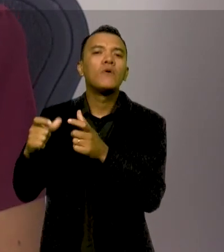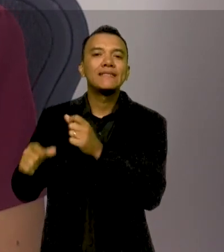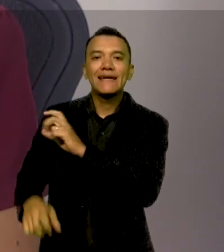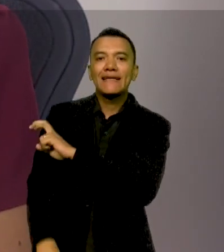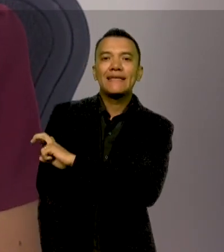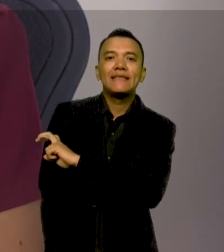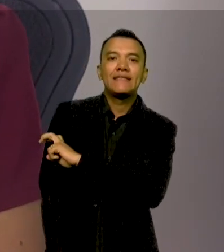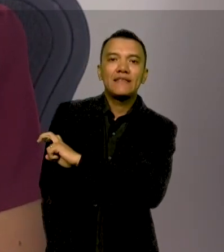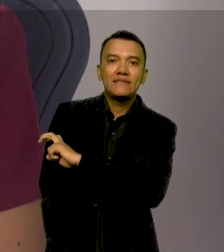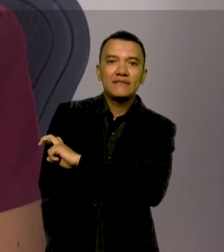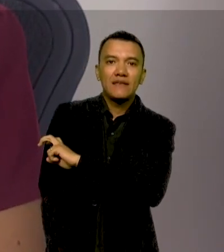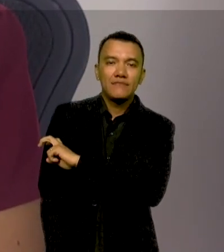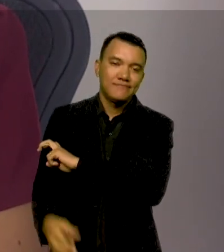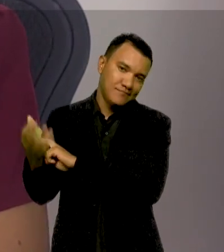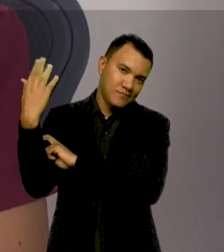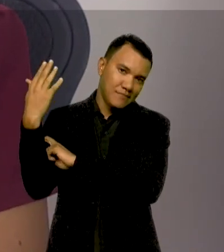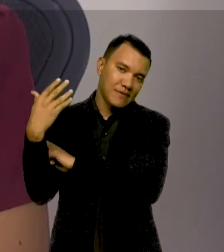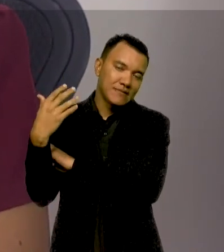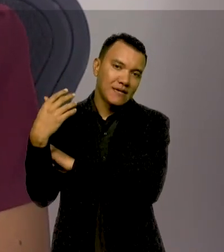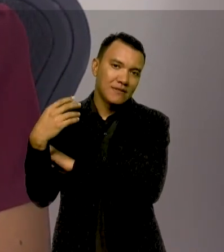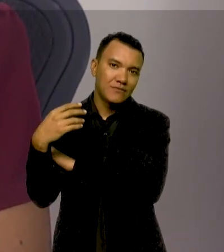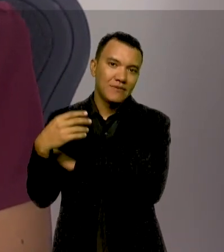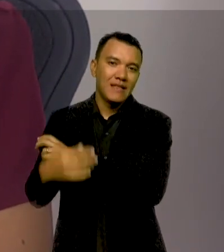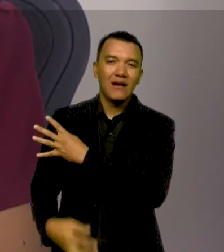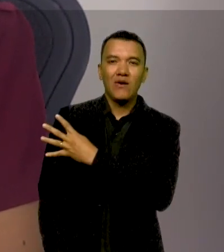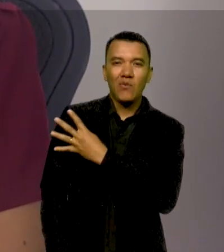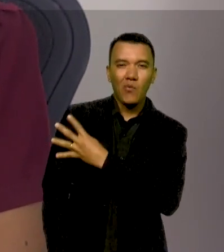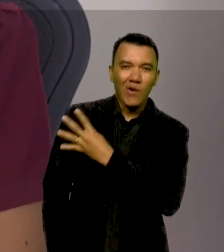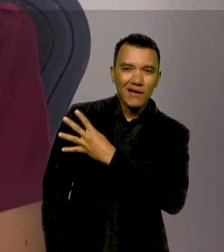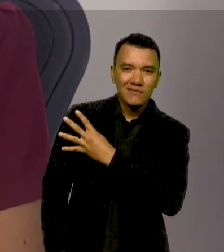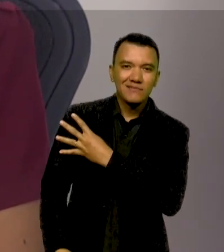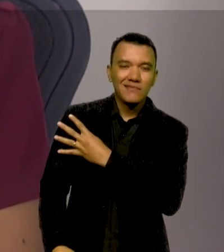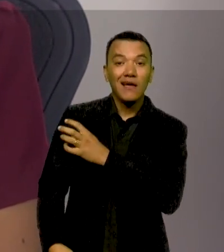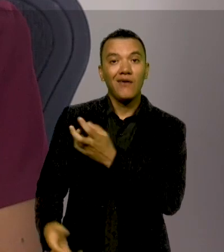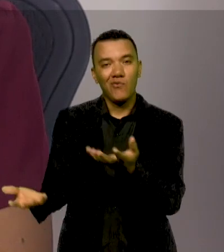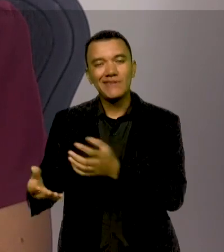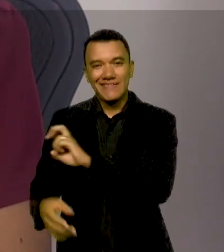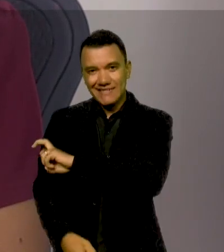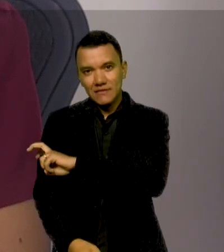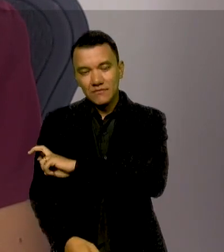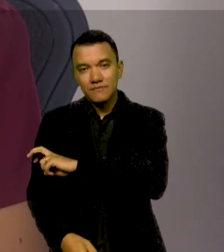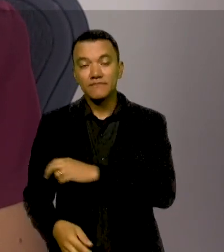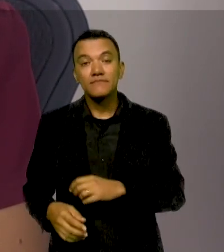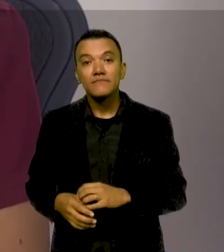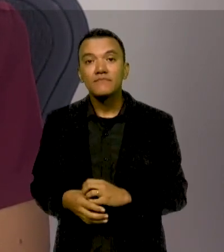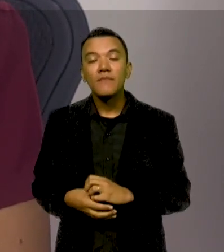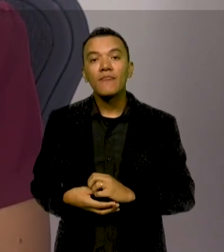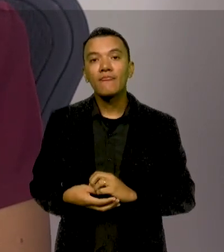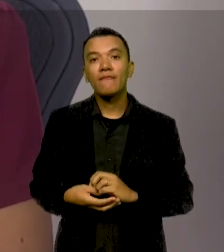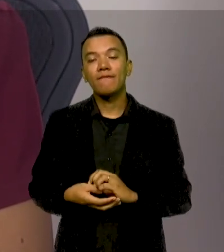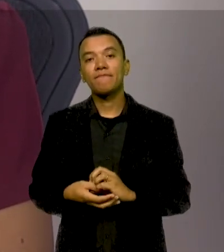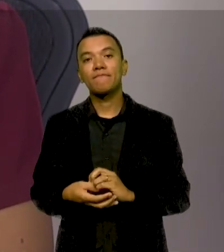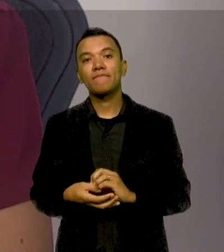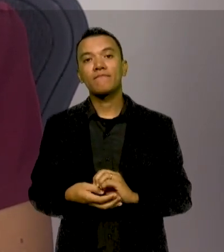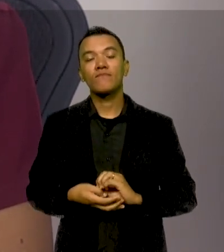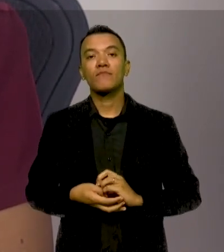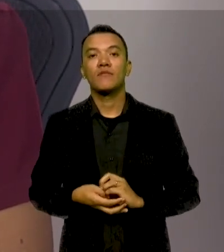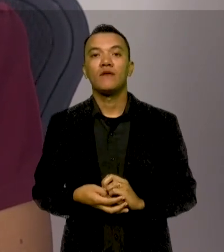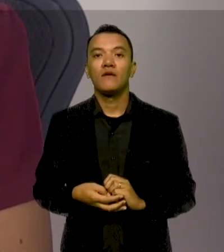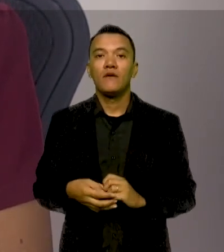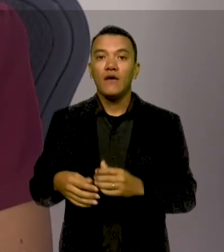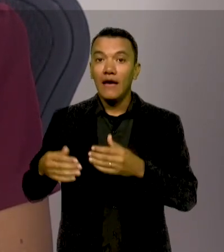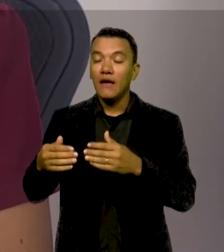gente tem como 4º ano do ensino fundamental. E a partir de um determinado momento,